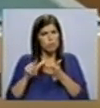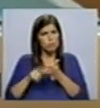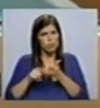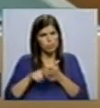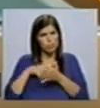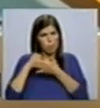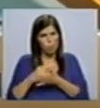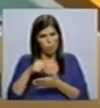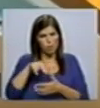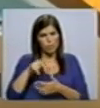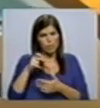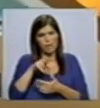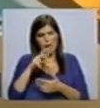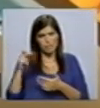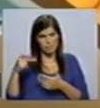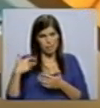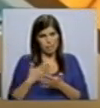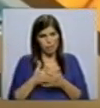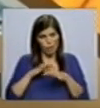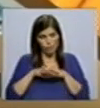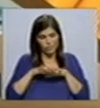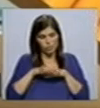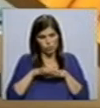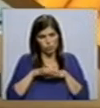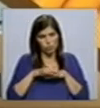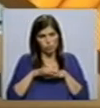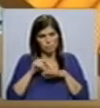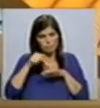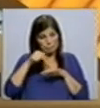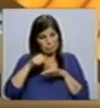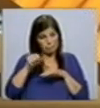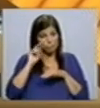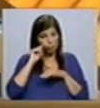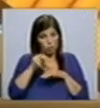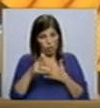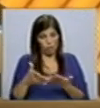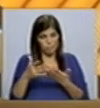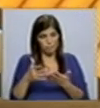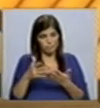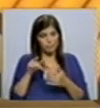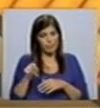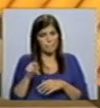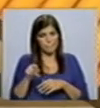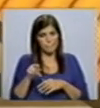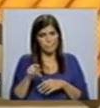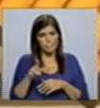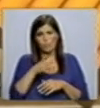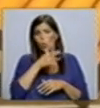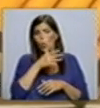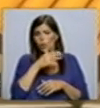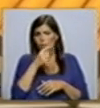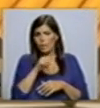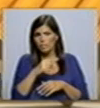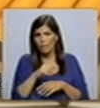até chegar precisamente a um filtro que é o mais eficiente, aquele que nós estamos a ver, e que é cromático no sentido em